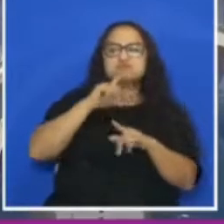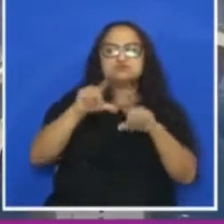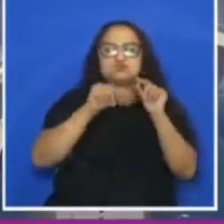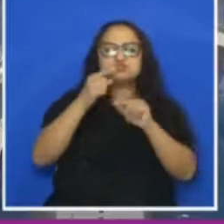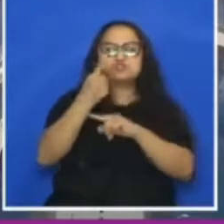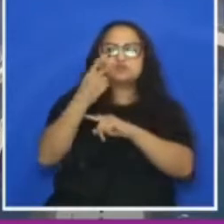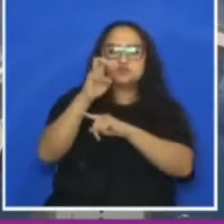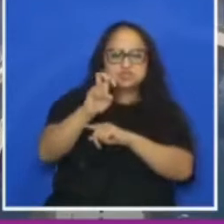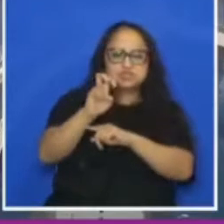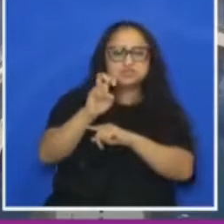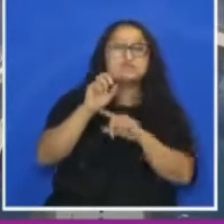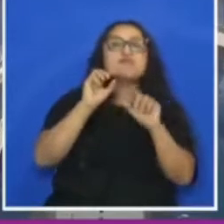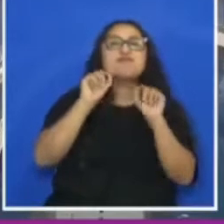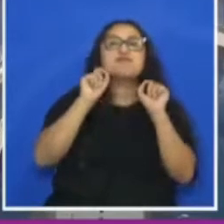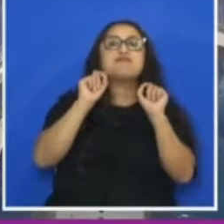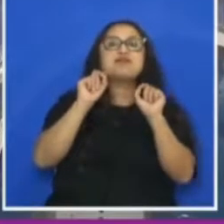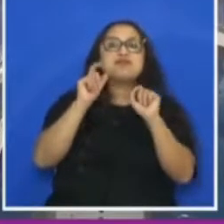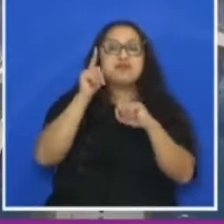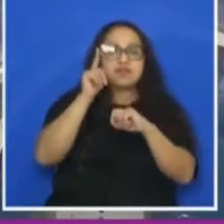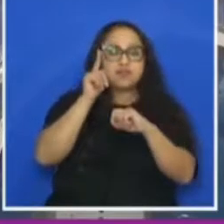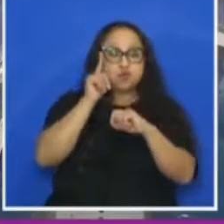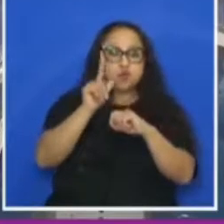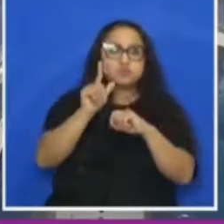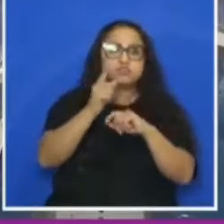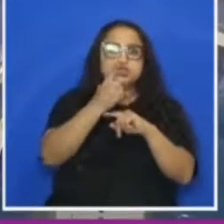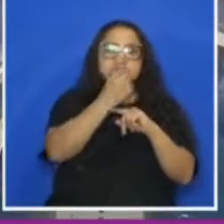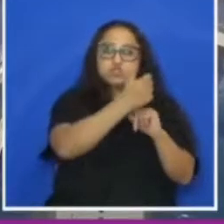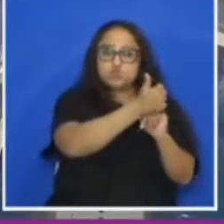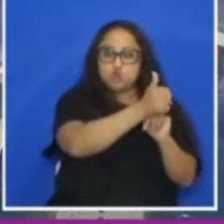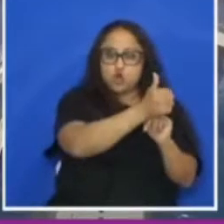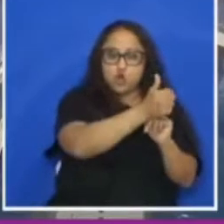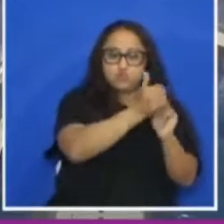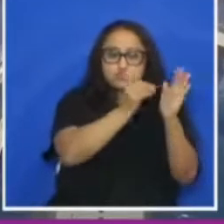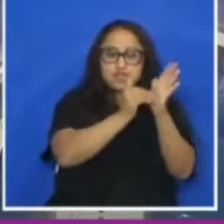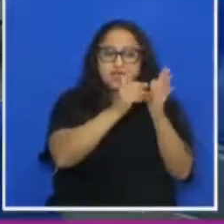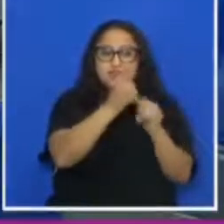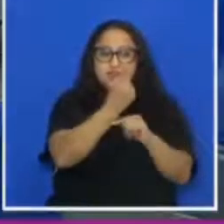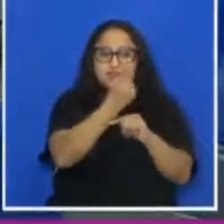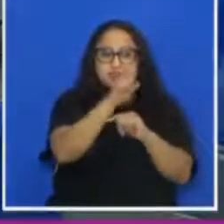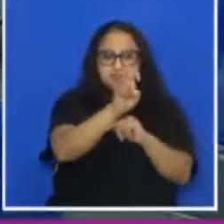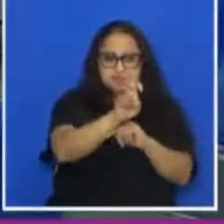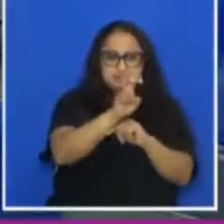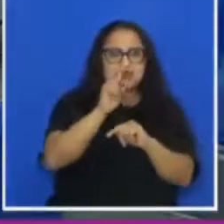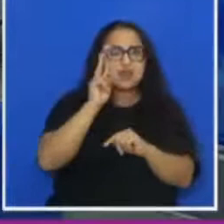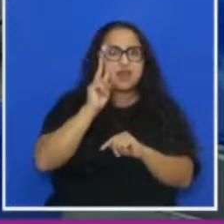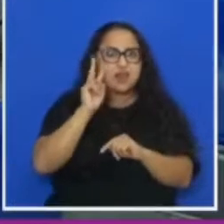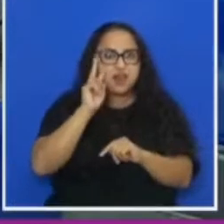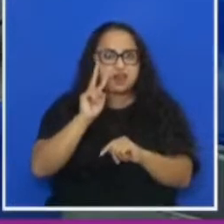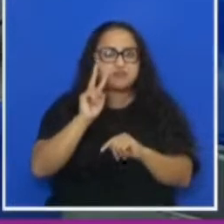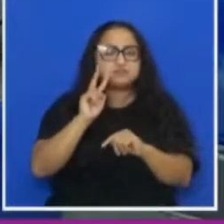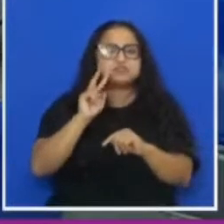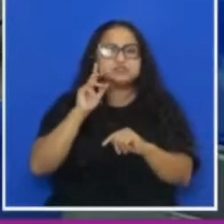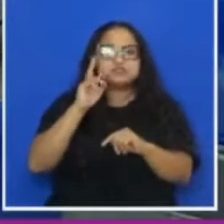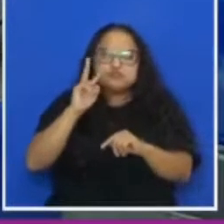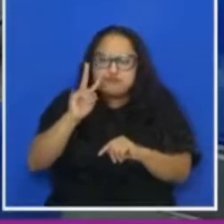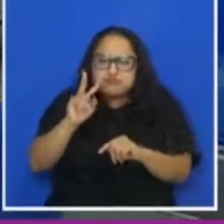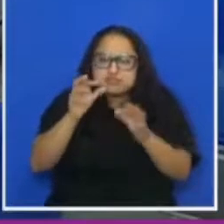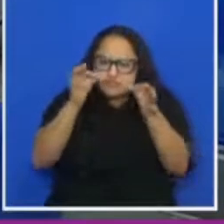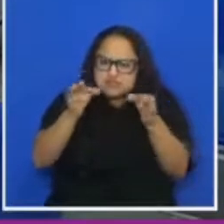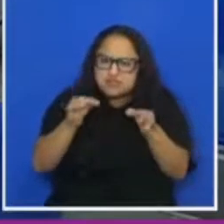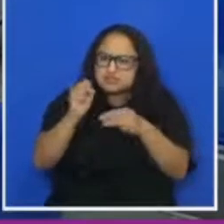Fácil e leva prêmio quem acertar de 11 a 15 números. Lembre-se de conferir a sua aposta do início ao fim do